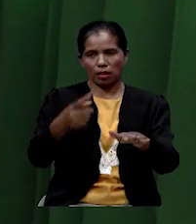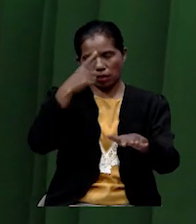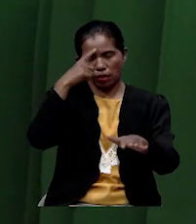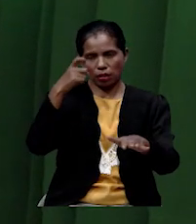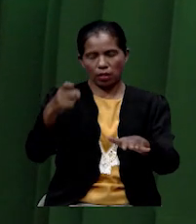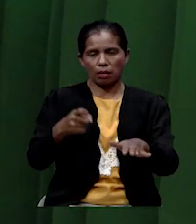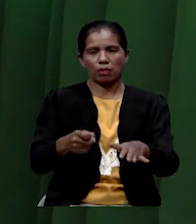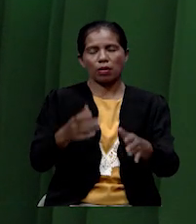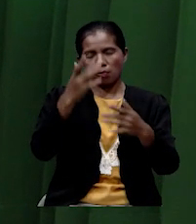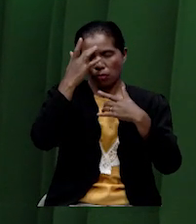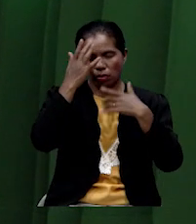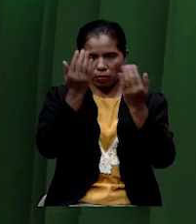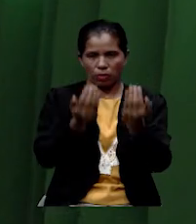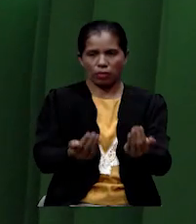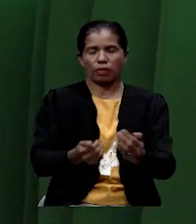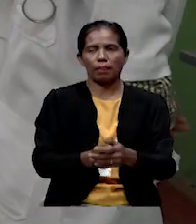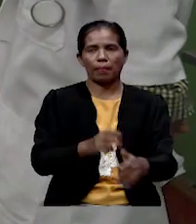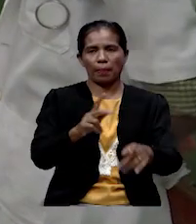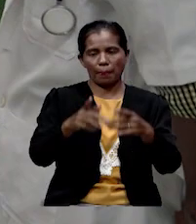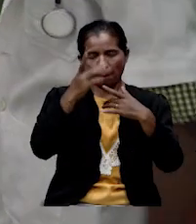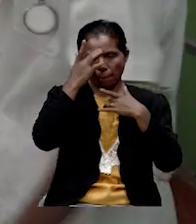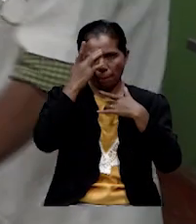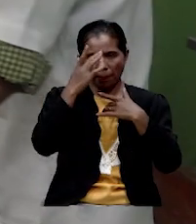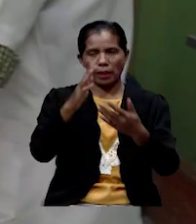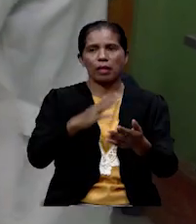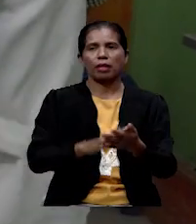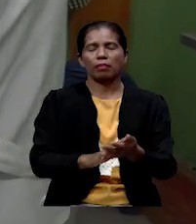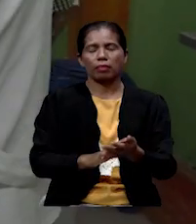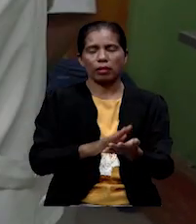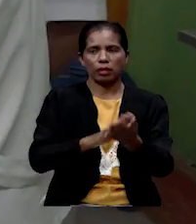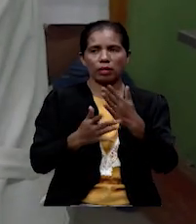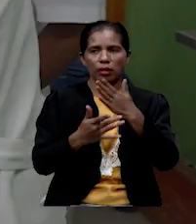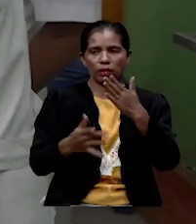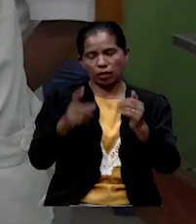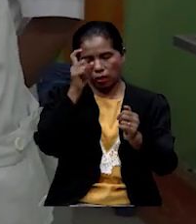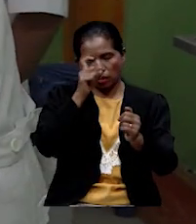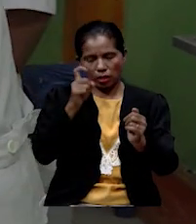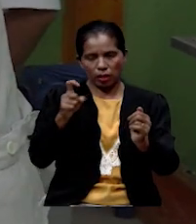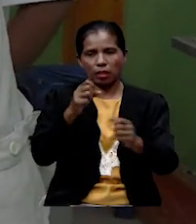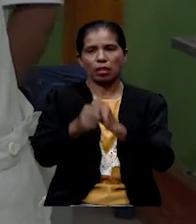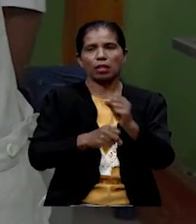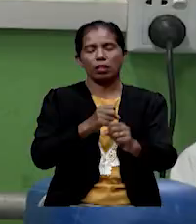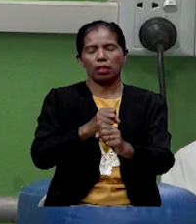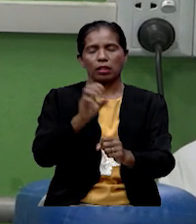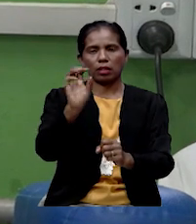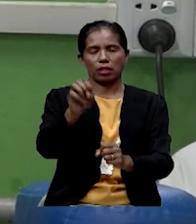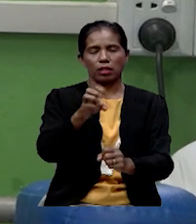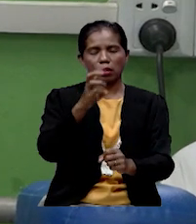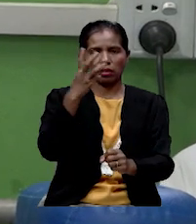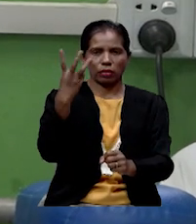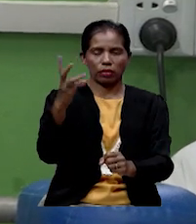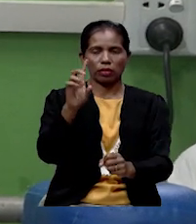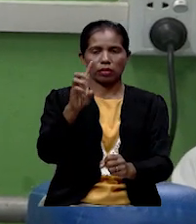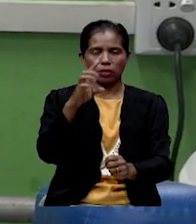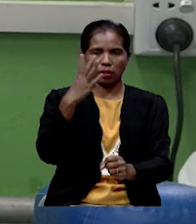ho kondisaun grave. No paciente sirnebe ba Faceran ne mayoria idade hahuhu si tinang sanuluresing hat to tinang ne